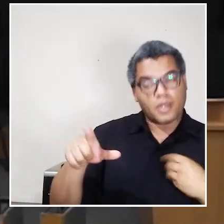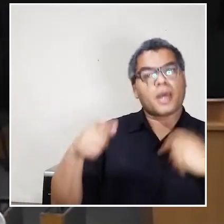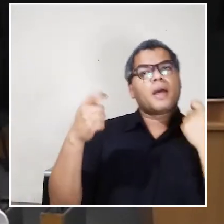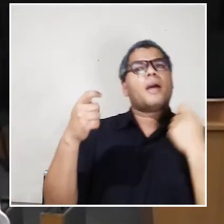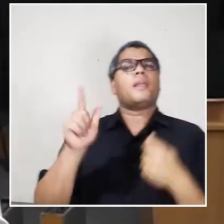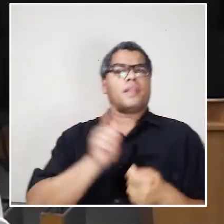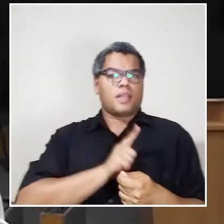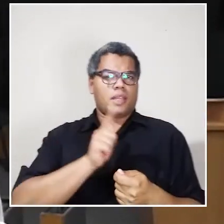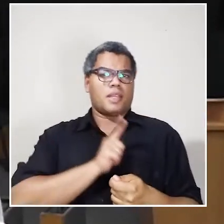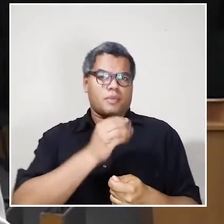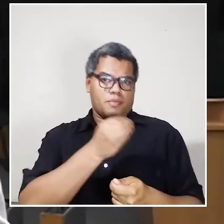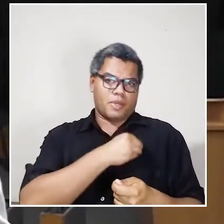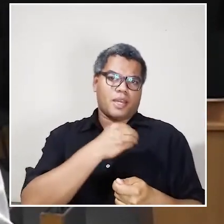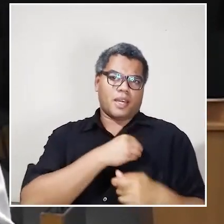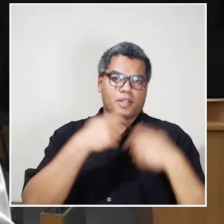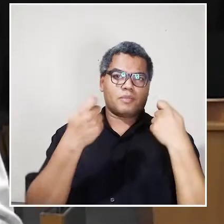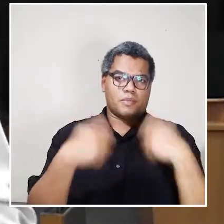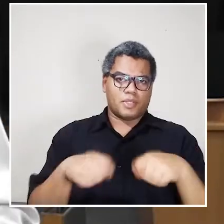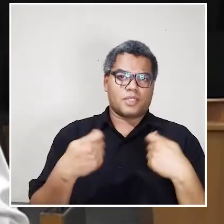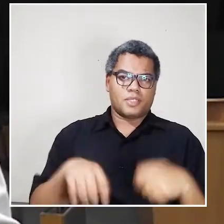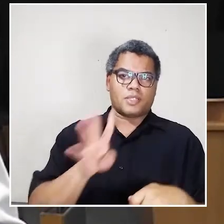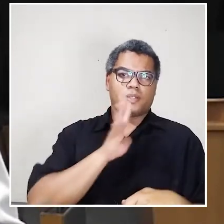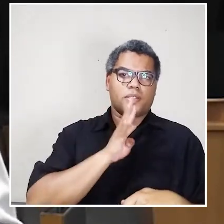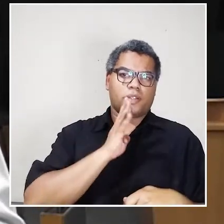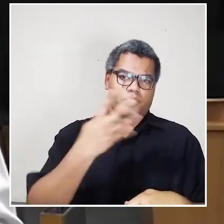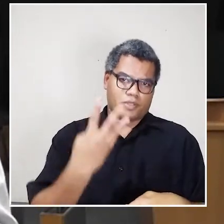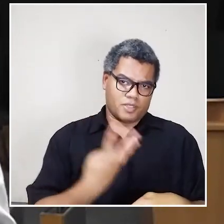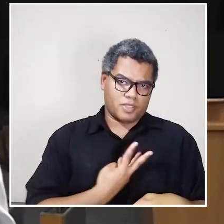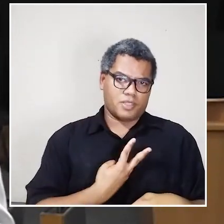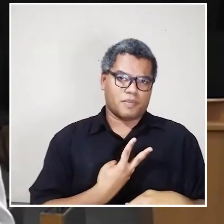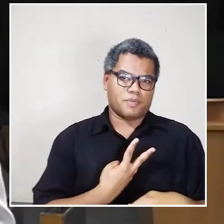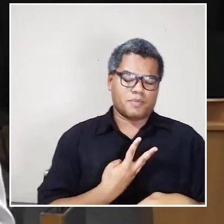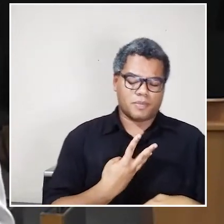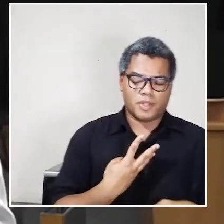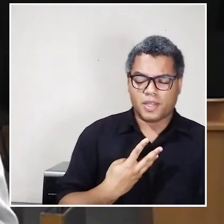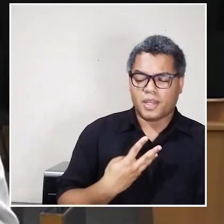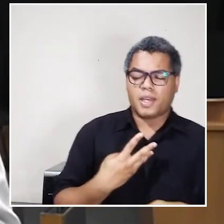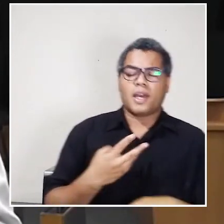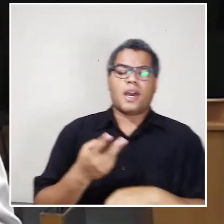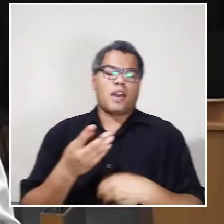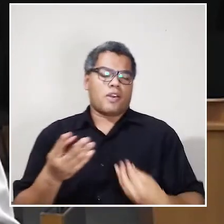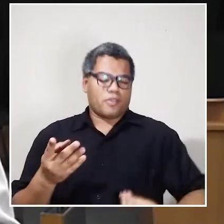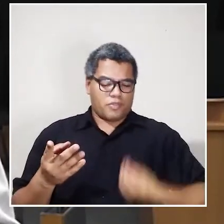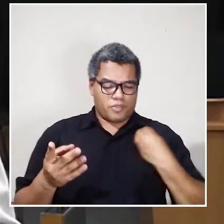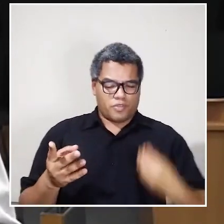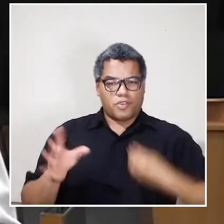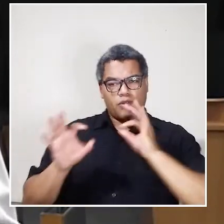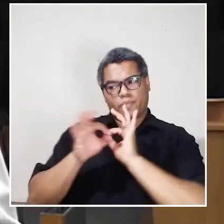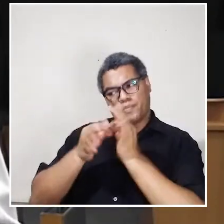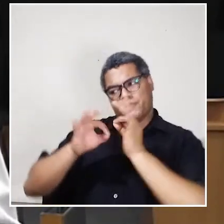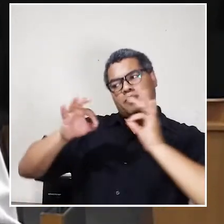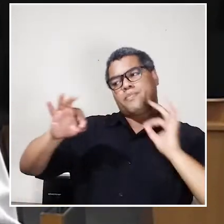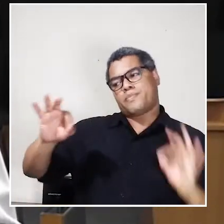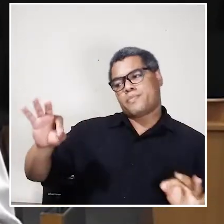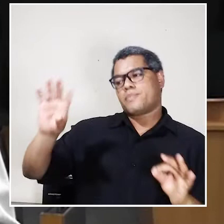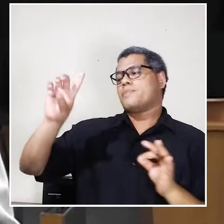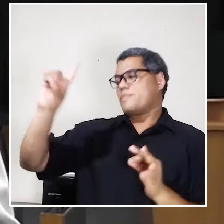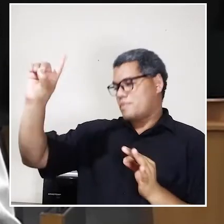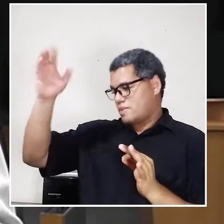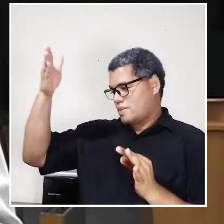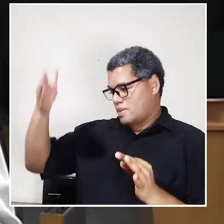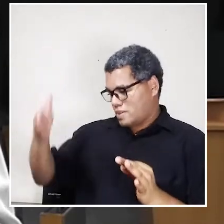a pílula. Nós temos pecado. Nós temos cometido iniquidades. Nós não temos andado nos caminhos do Senhor como deveríamos